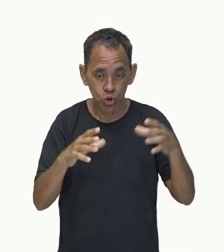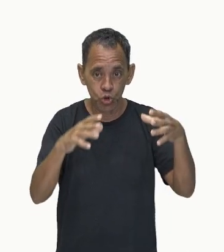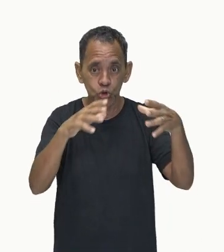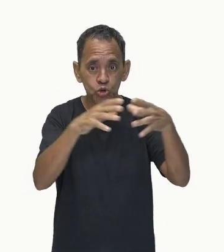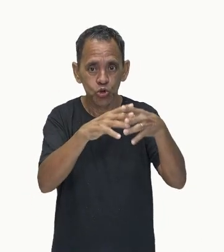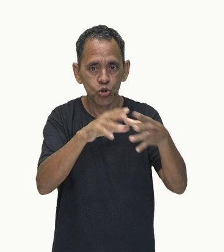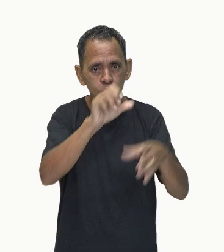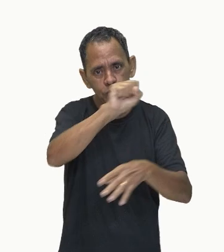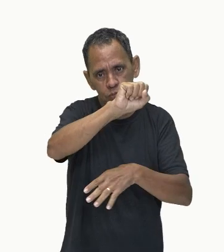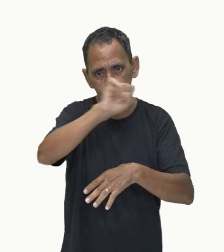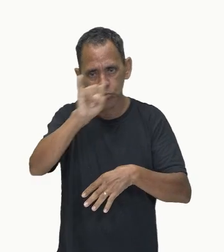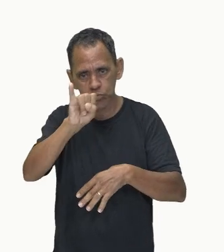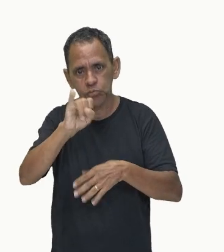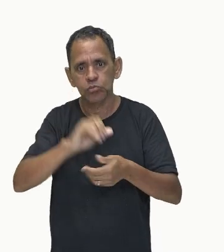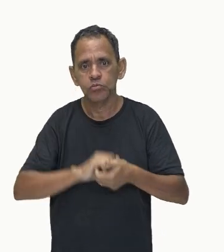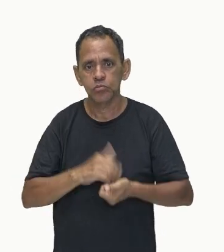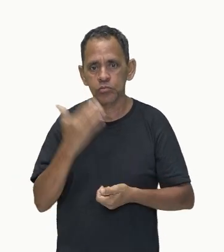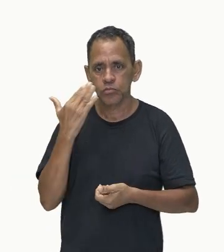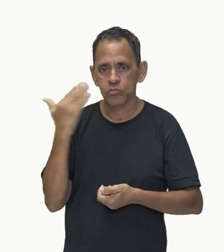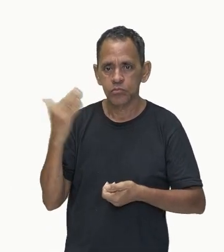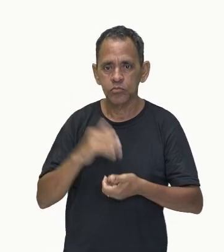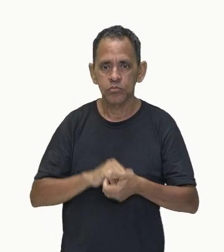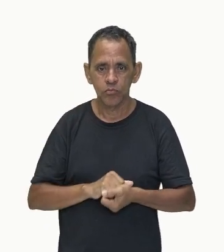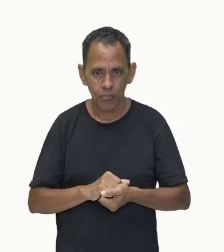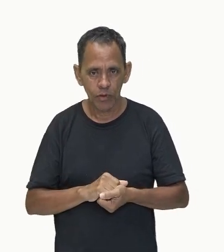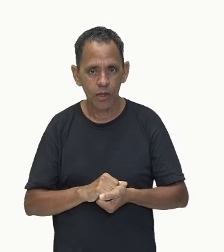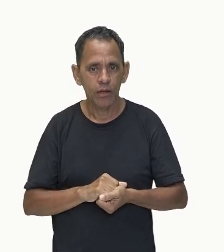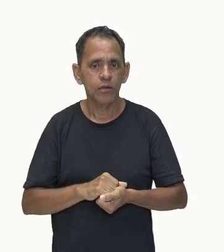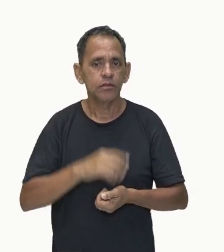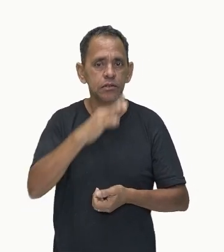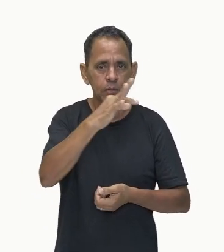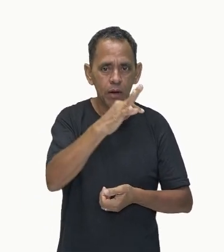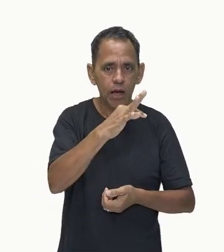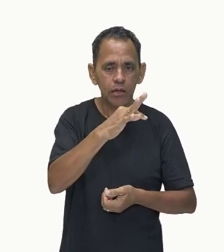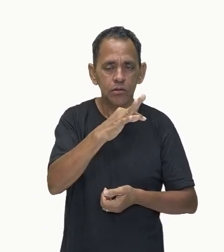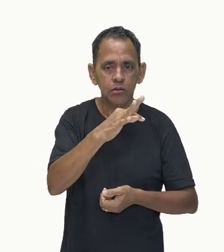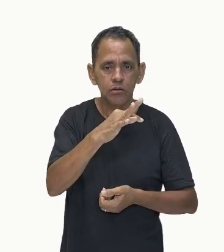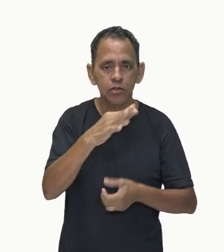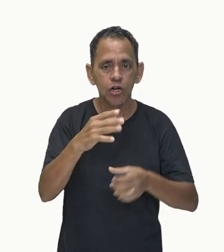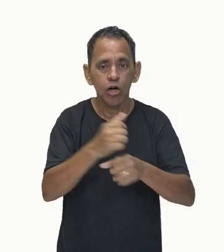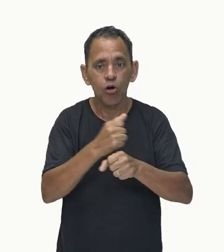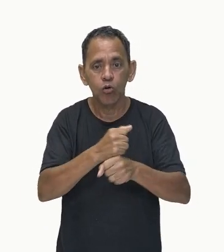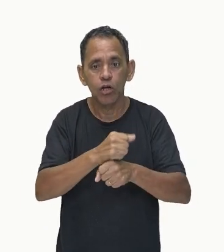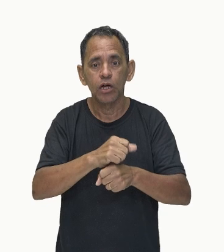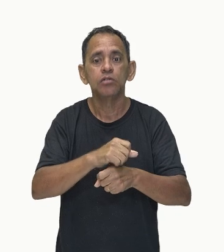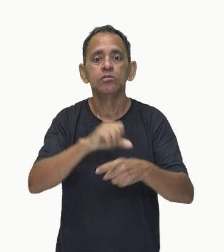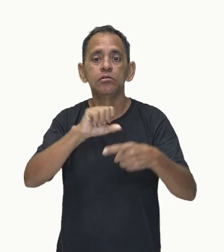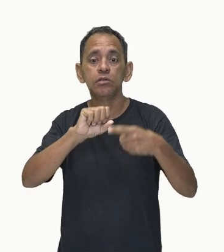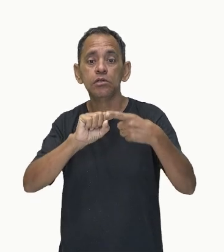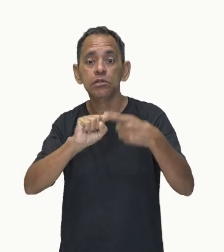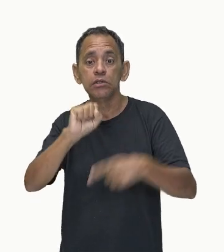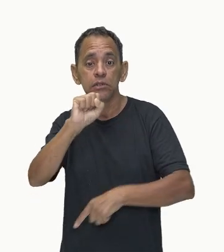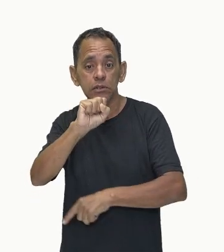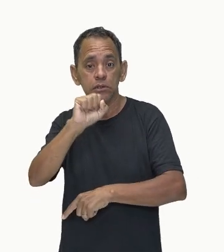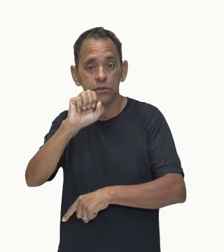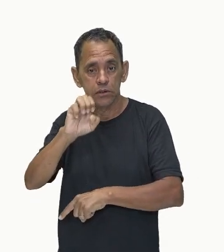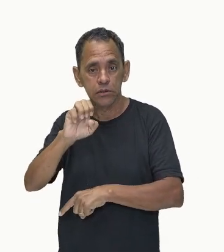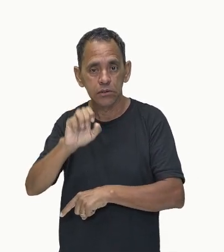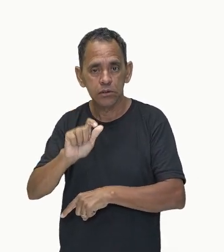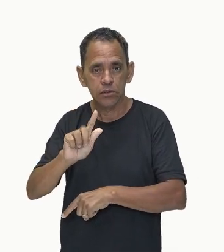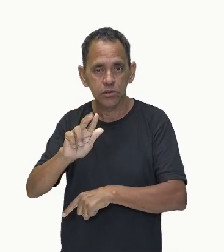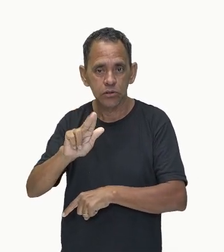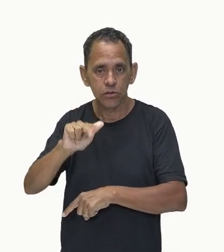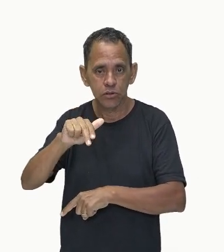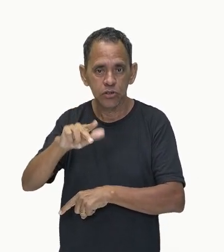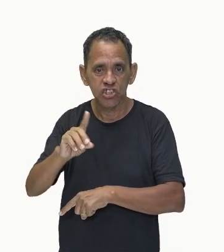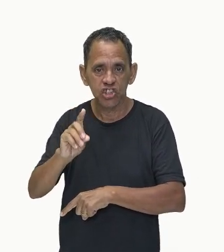é medido em segundos. E assim nós calculamos a potência. As unidades de medida da potência.